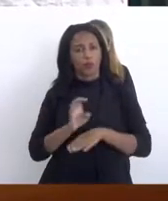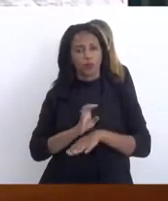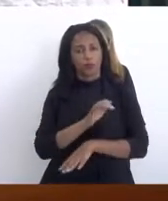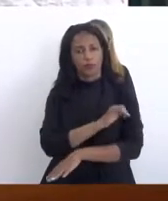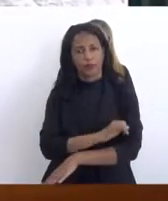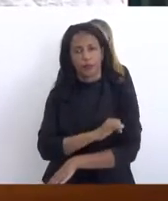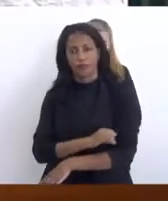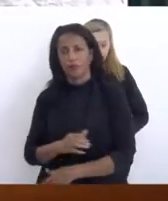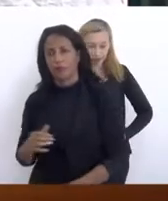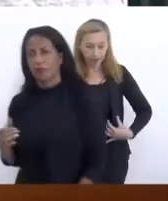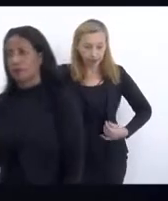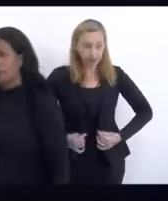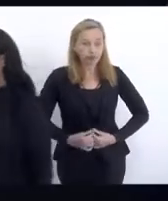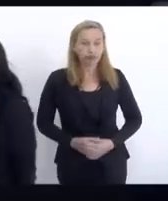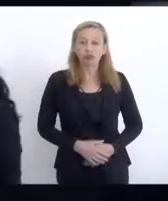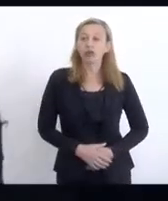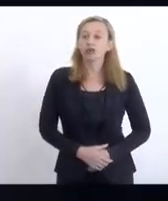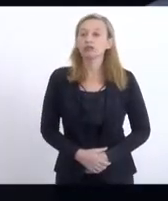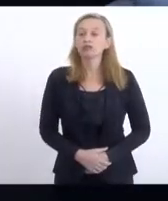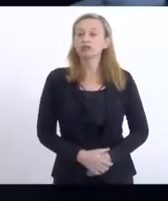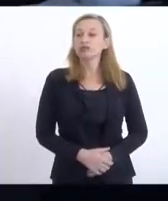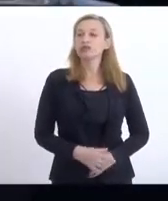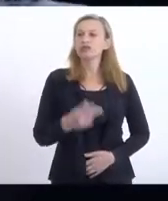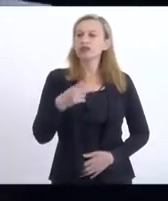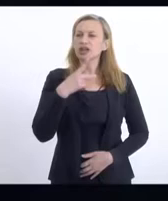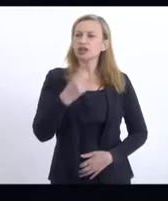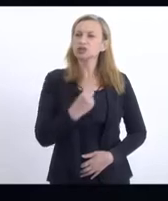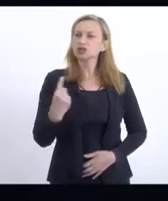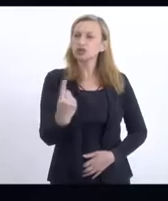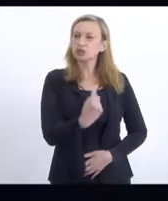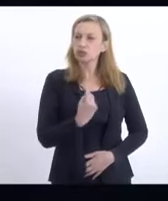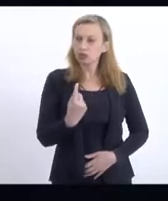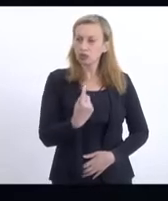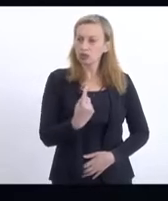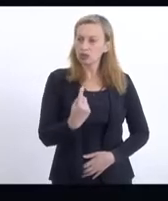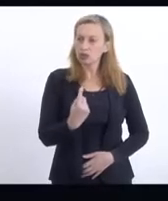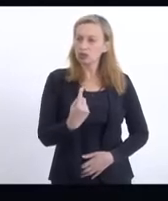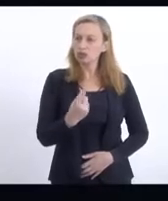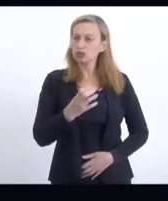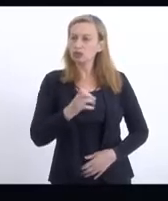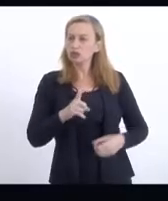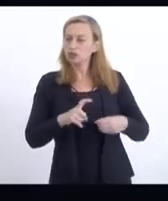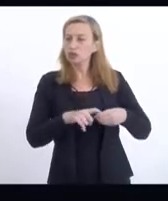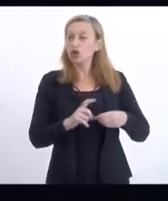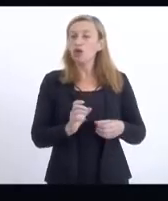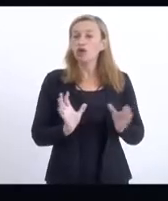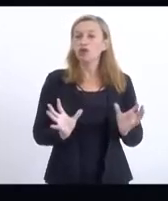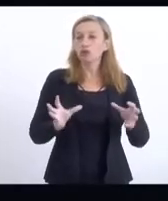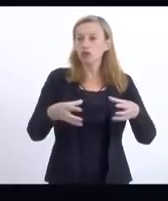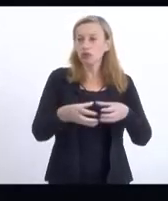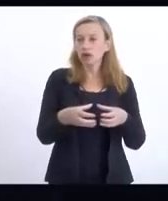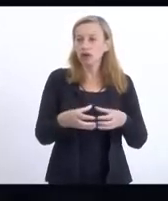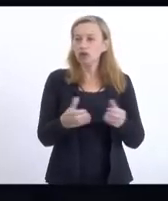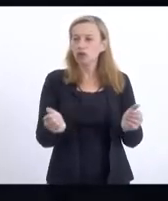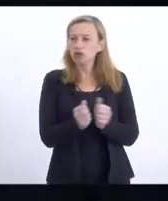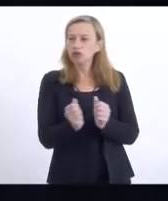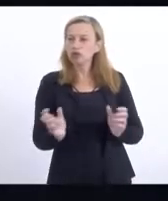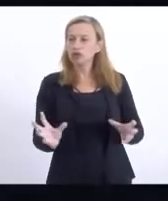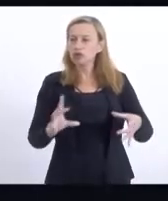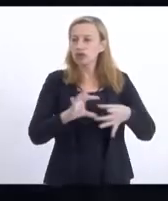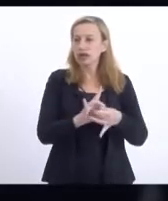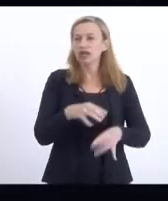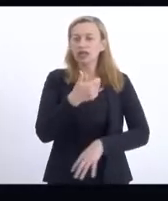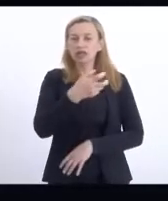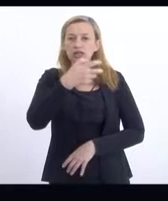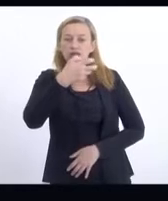Janeiro, ressaltando que os nossos consórcios somados hoje estão integrados com 50